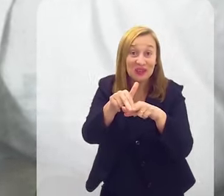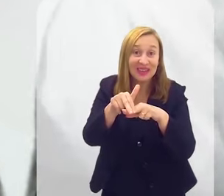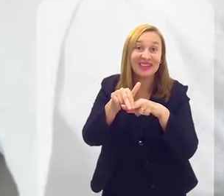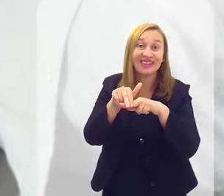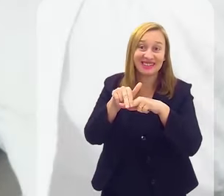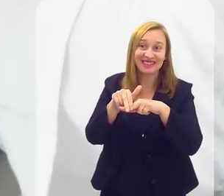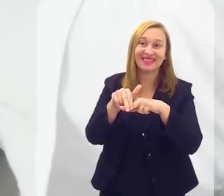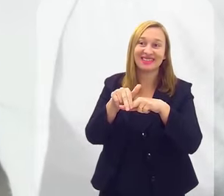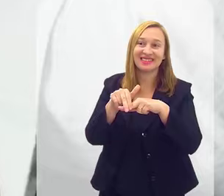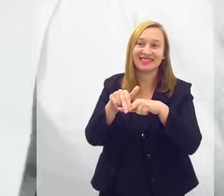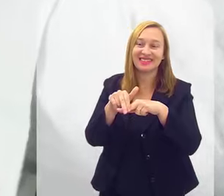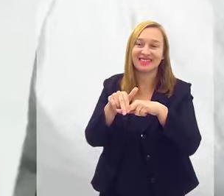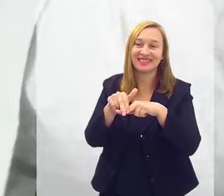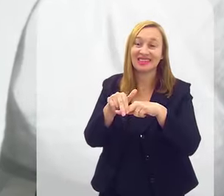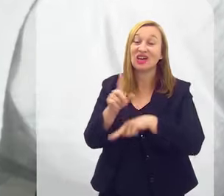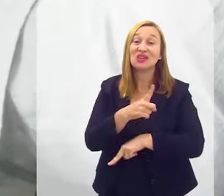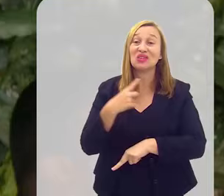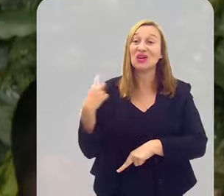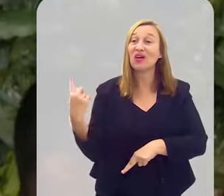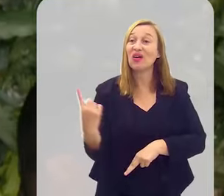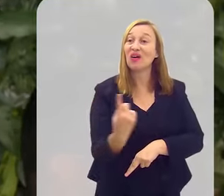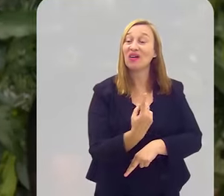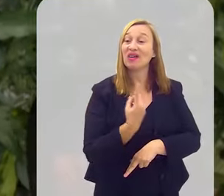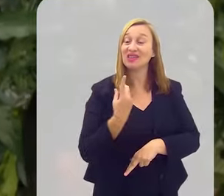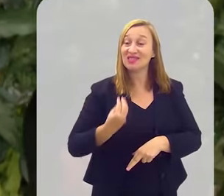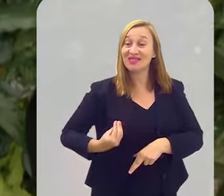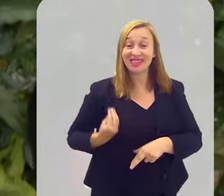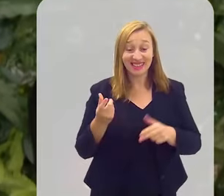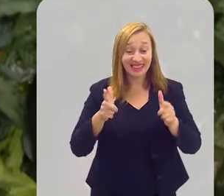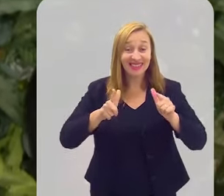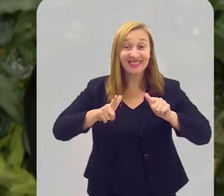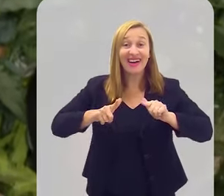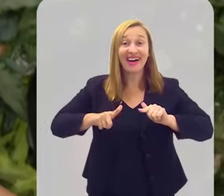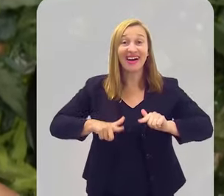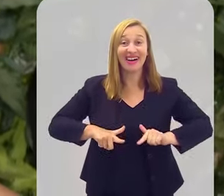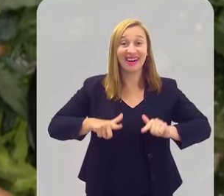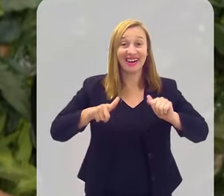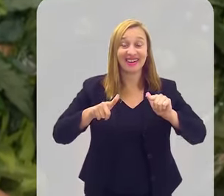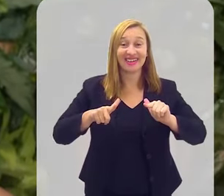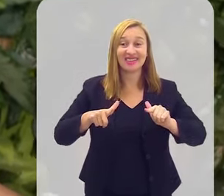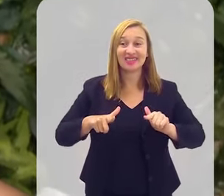mentir por isso estamos